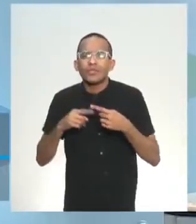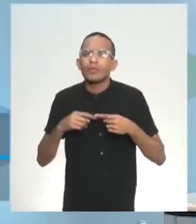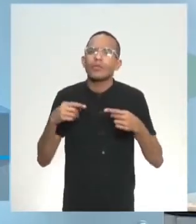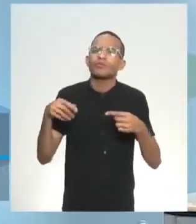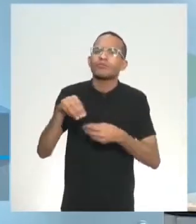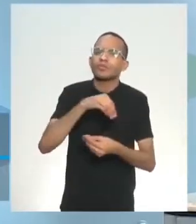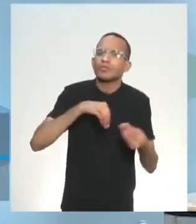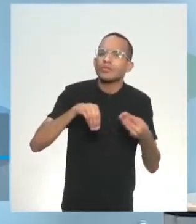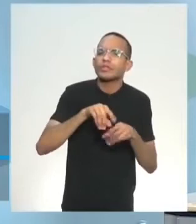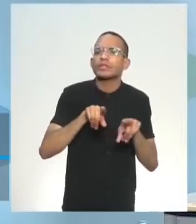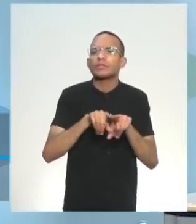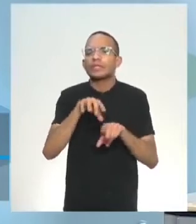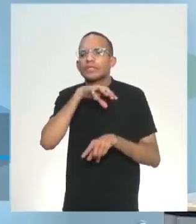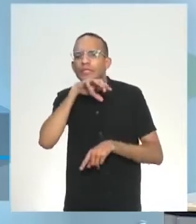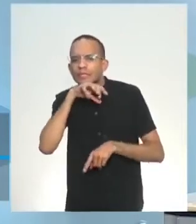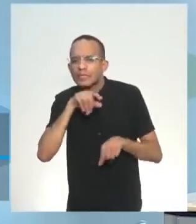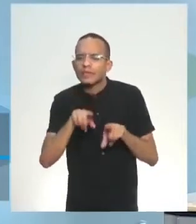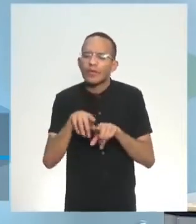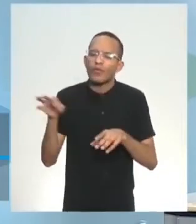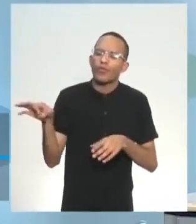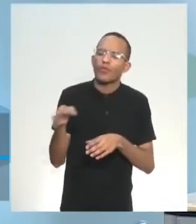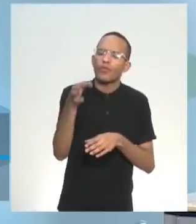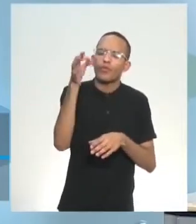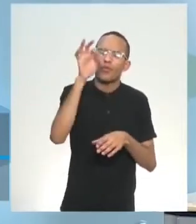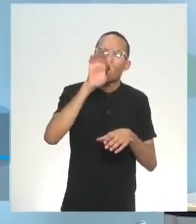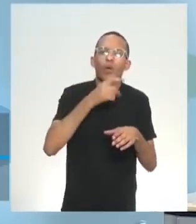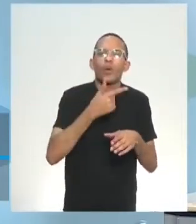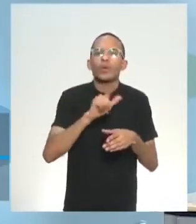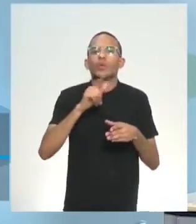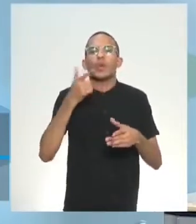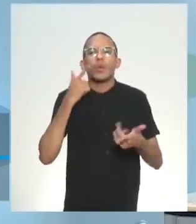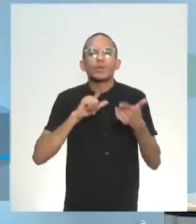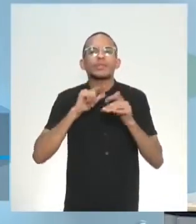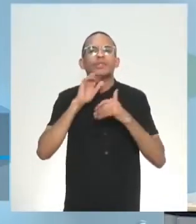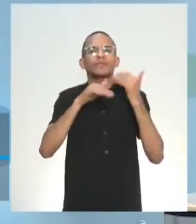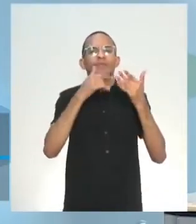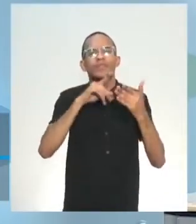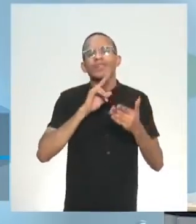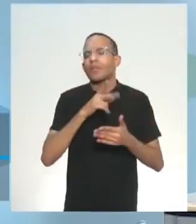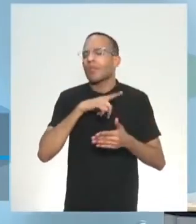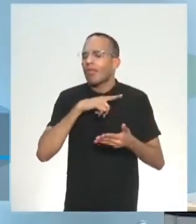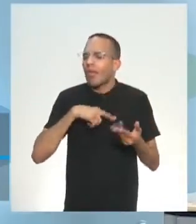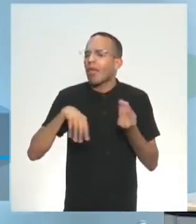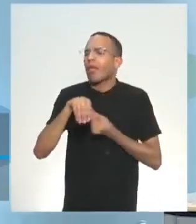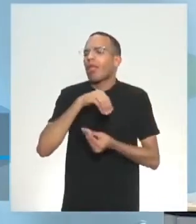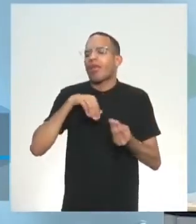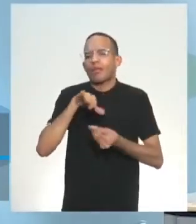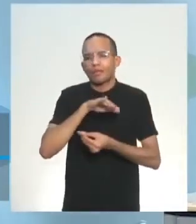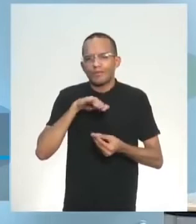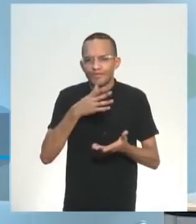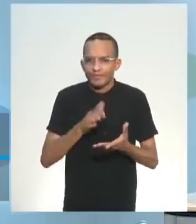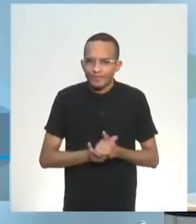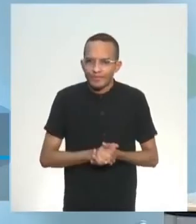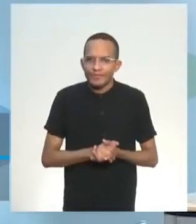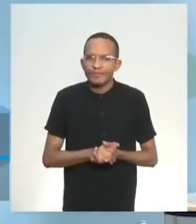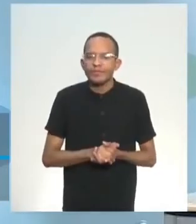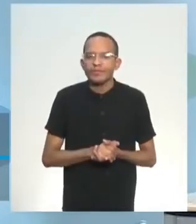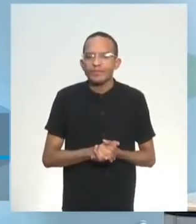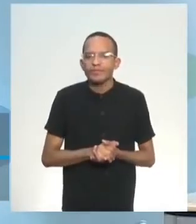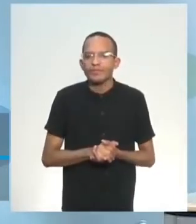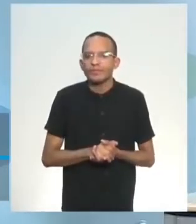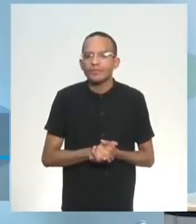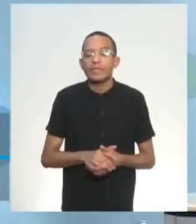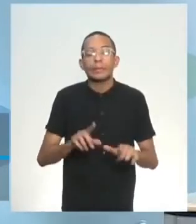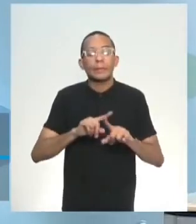para o outro, leva um pouquinho de semente, então algumas plantas conseguem se desenvolver, então sempre tem uma área de transição, né? Tudo isso. Mas a